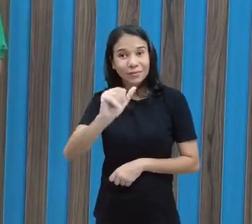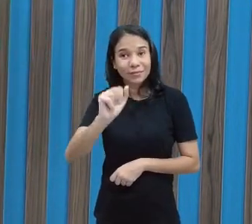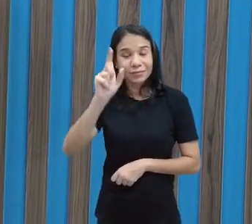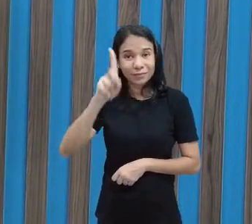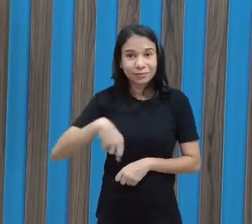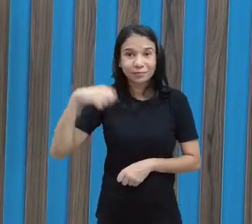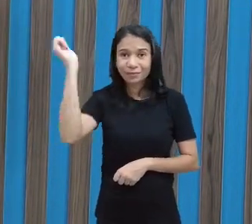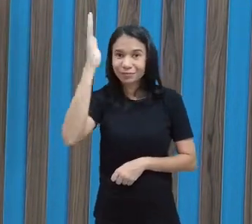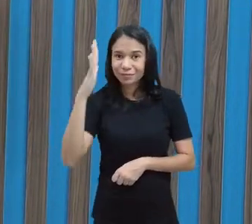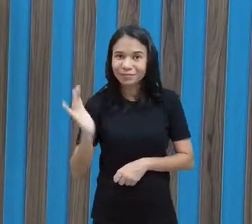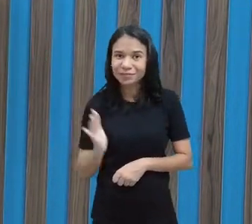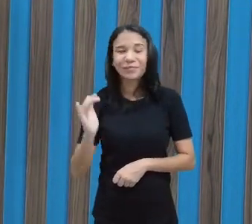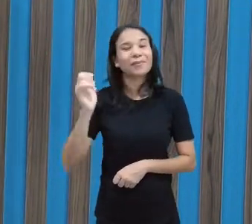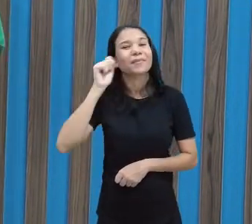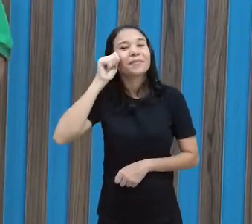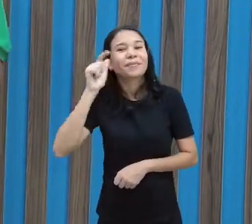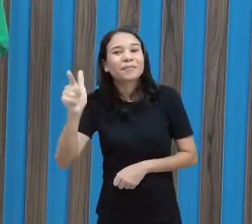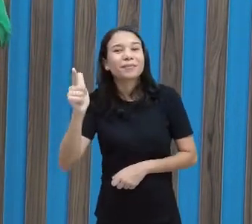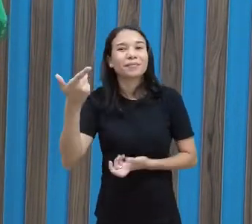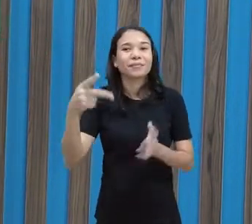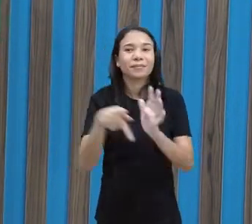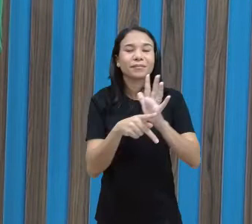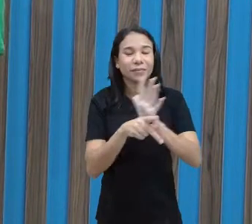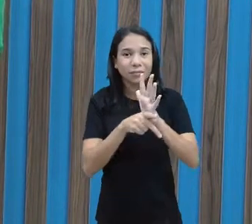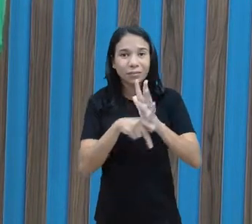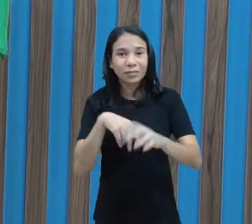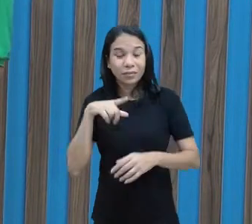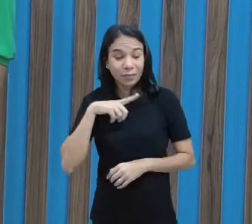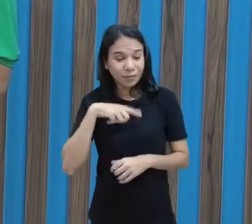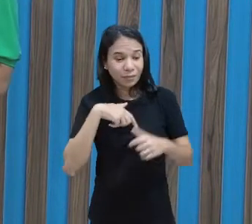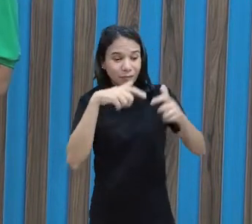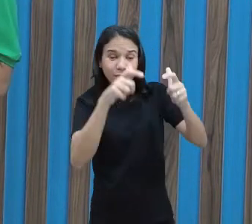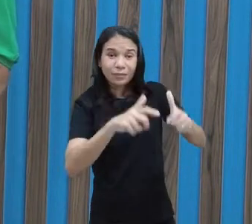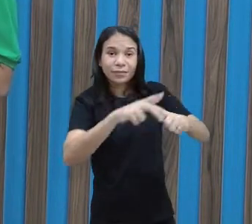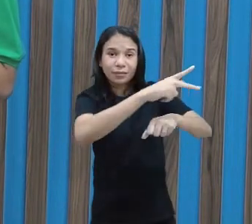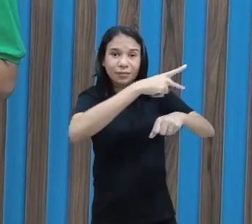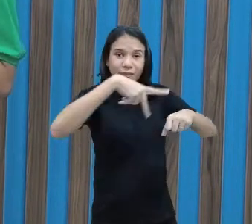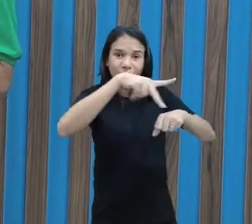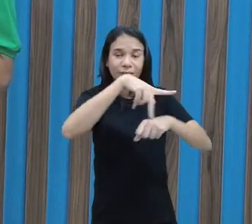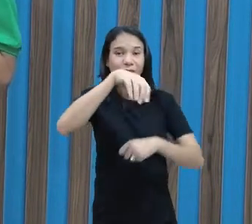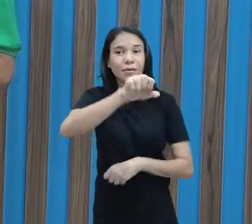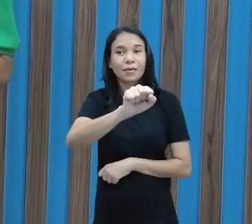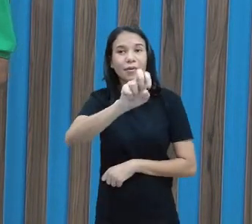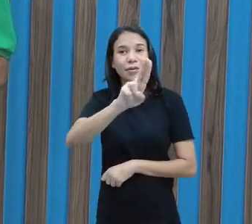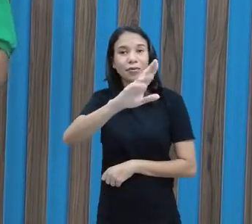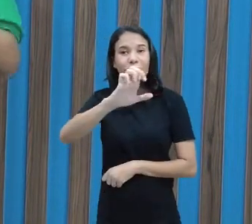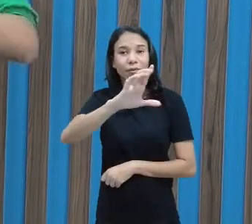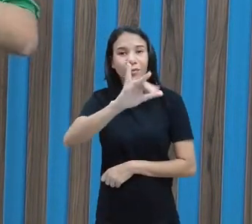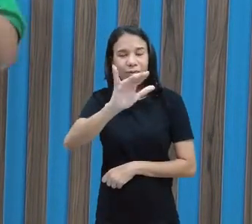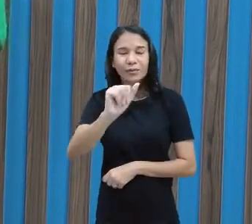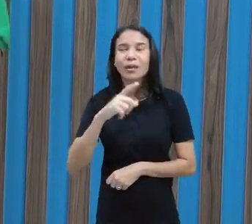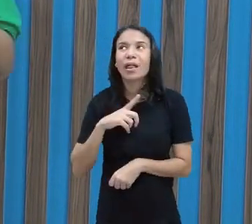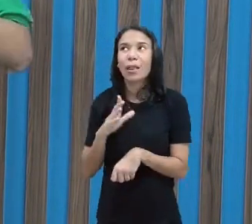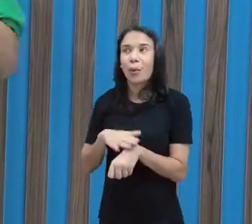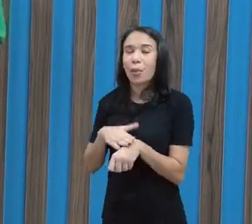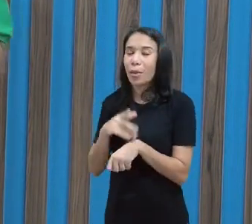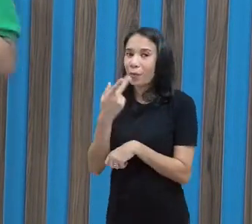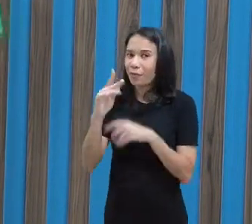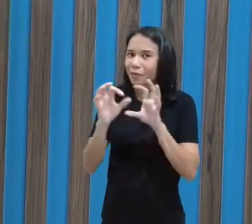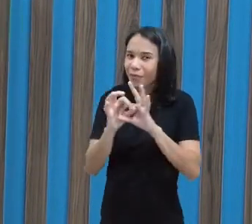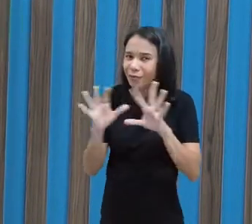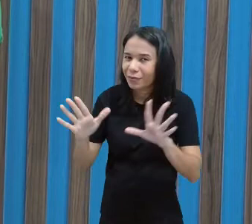bandeirinha aqui, né, da nacionalidade do Rudolf Kjellman, né? E a bandeirinha de cima, né? Eu dei um tempo aí para ver se